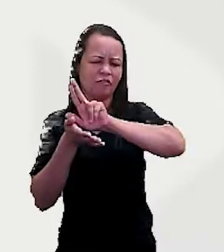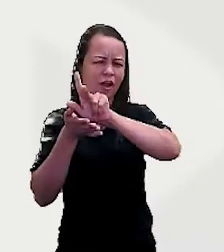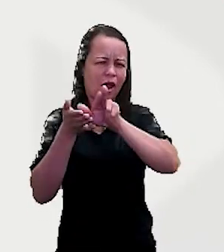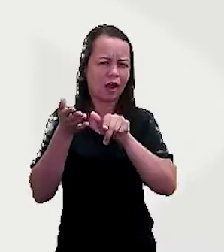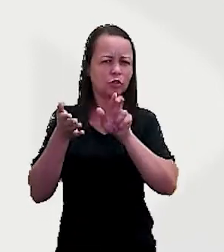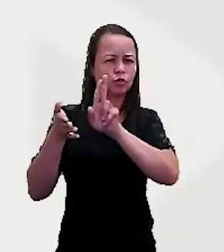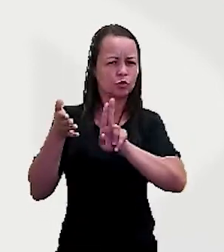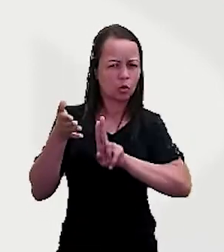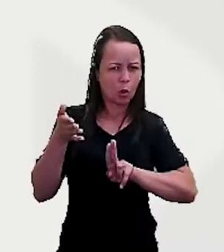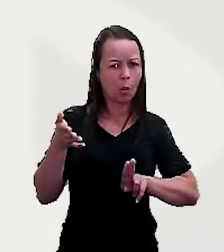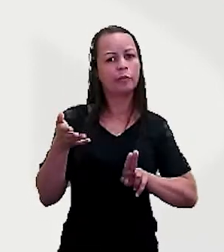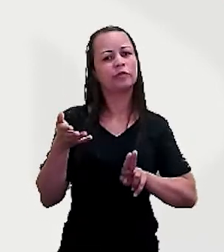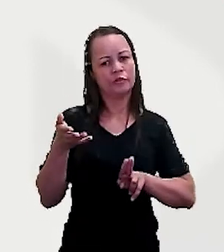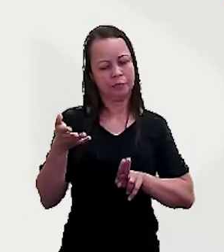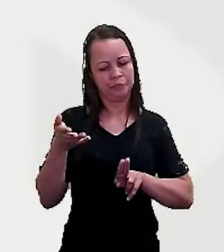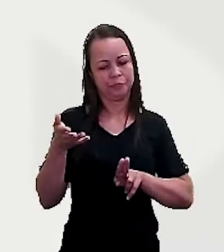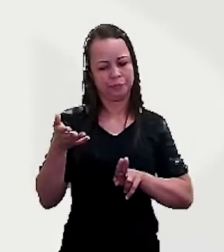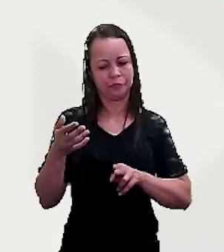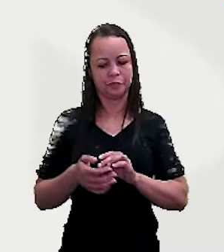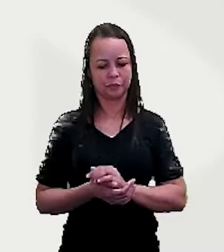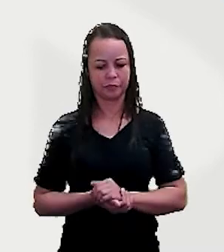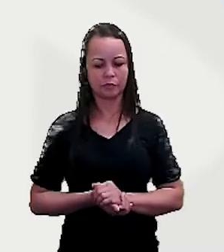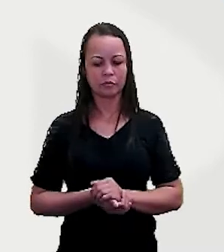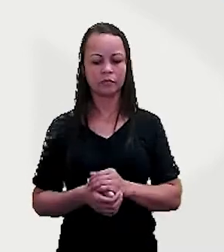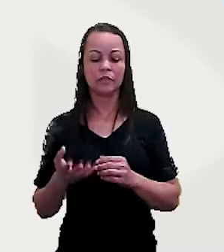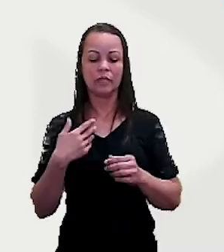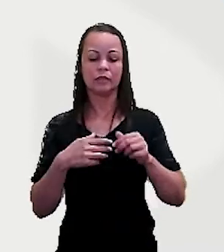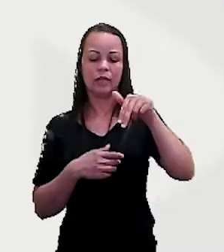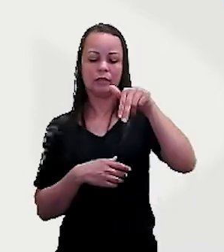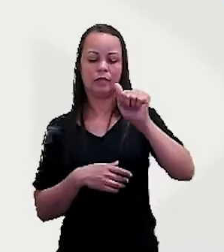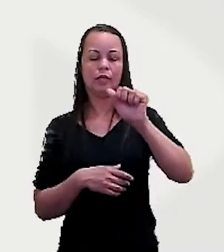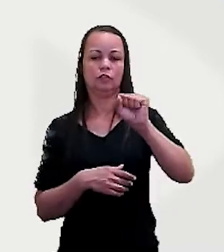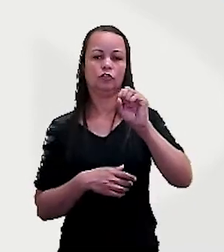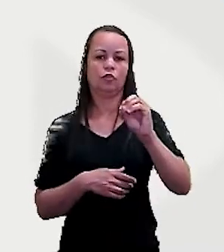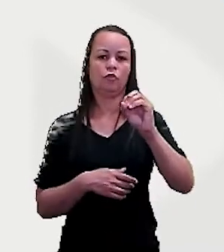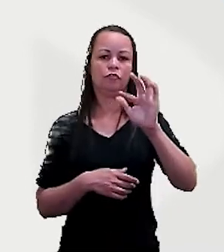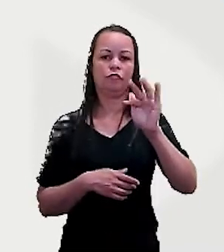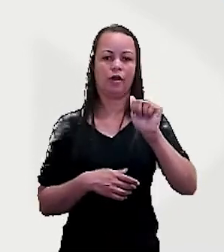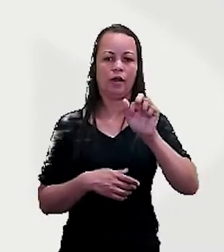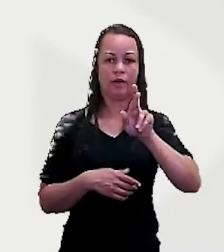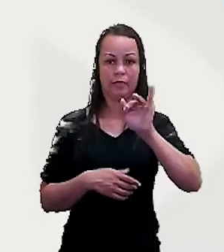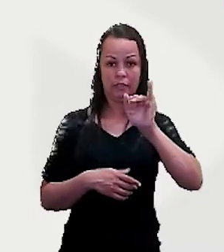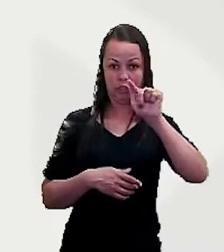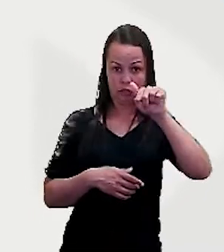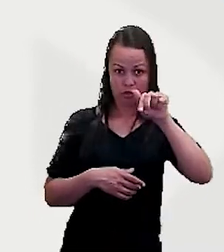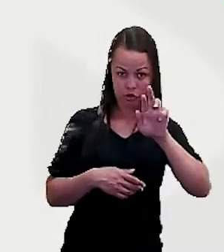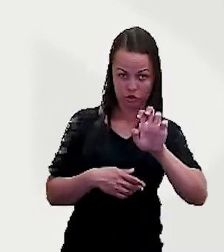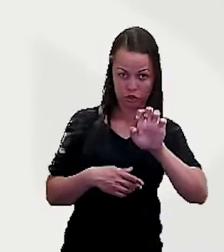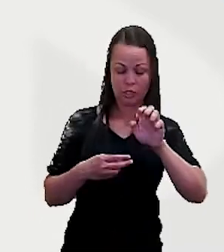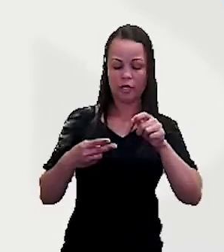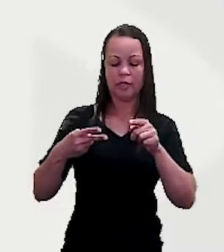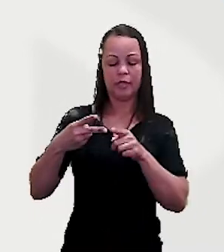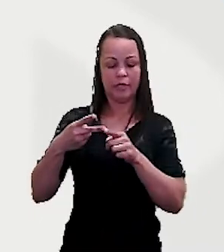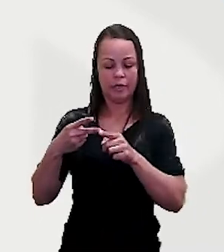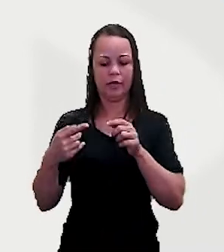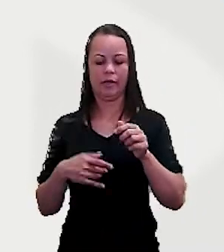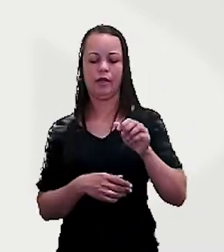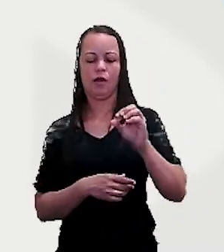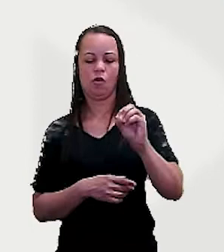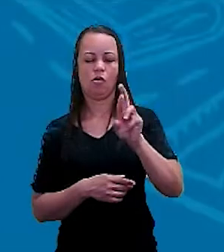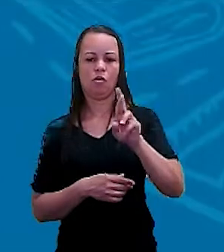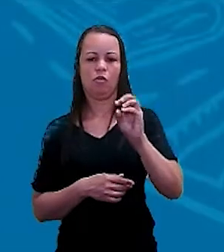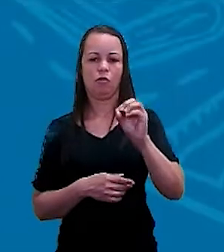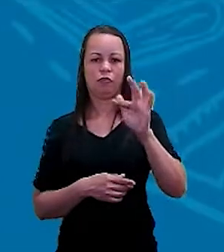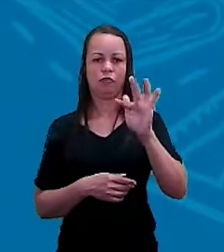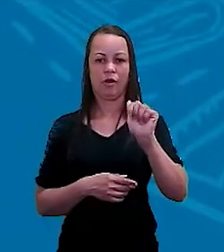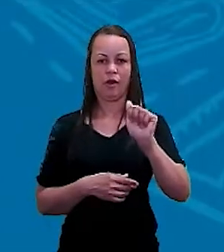e laringofaringe. É interessante, gente, que a faringe a gente chama ela de garganta. É uma estrutura, na verdade, seria uma estrutura que